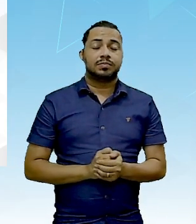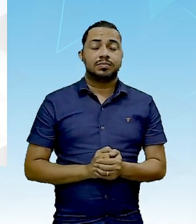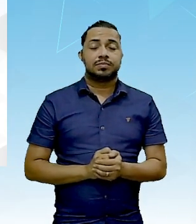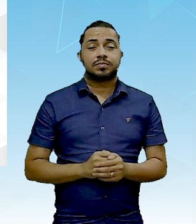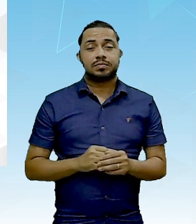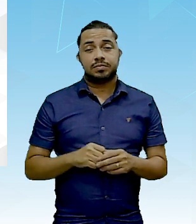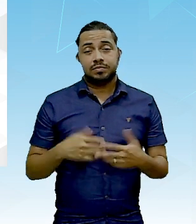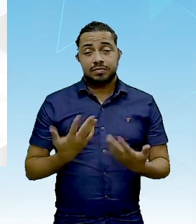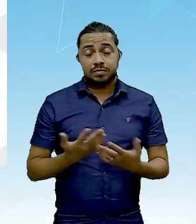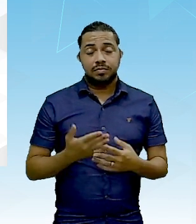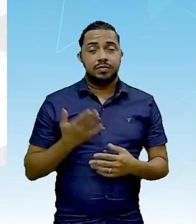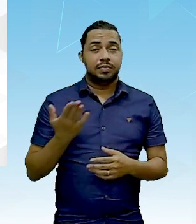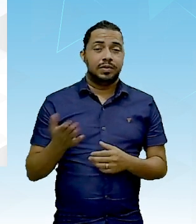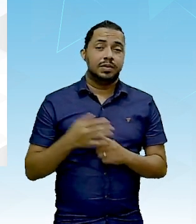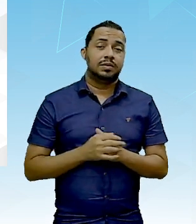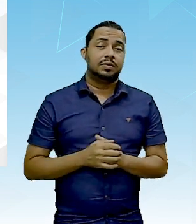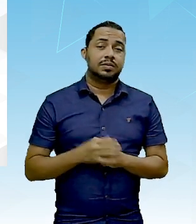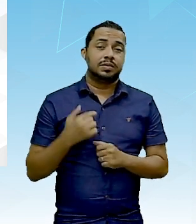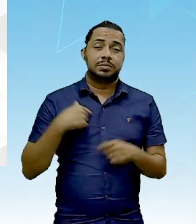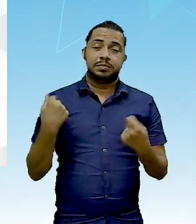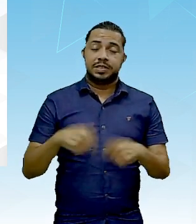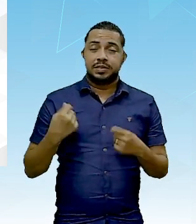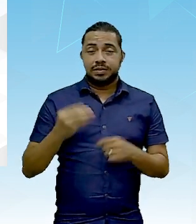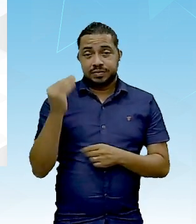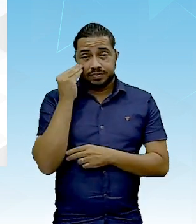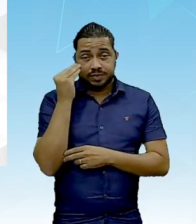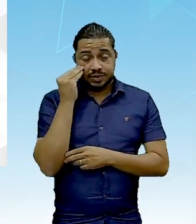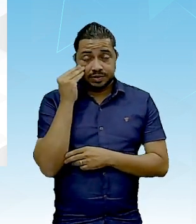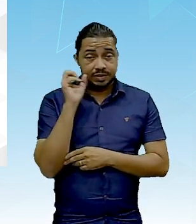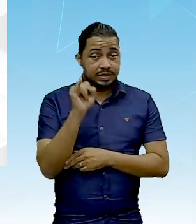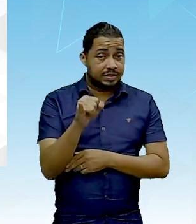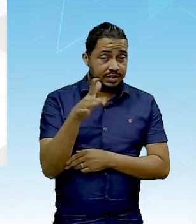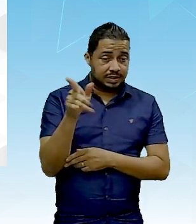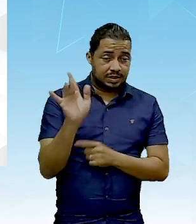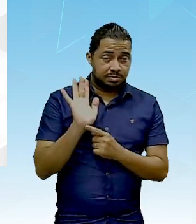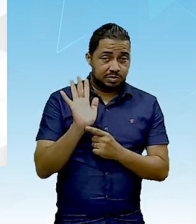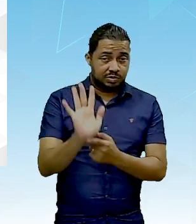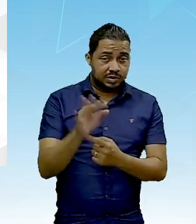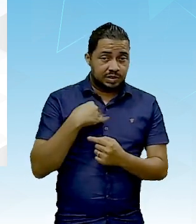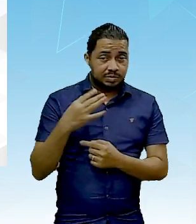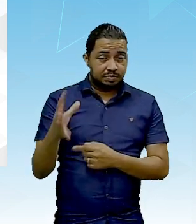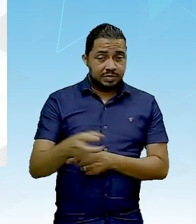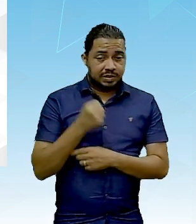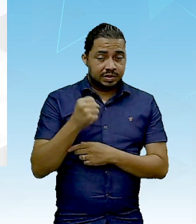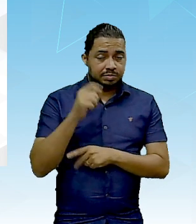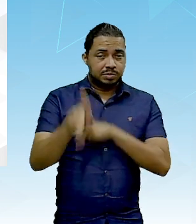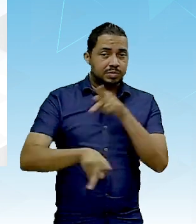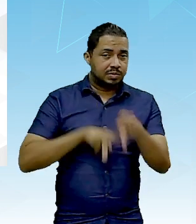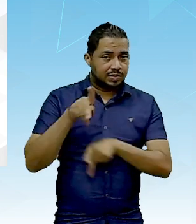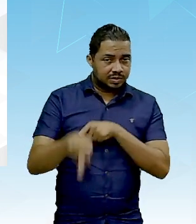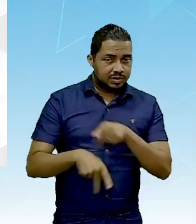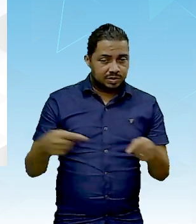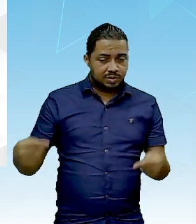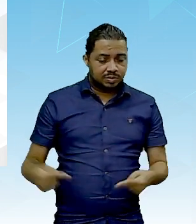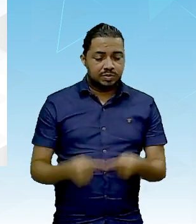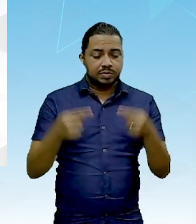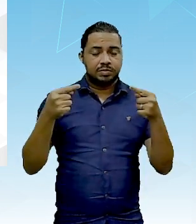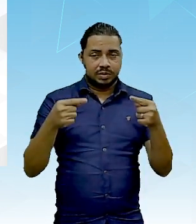Valeu. Nesse caso aí, eu preciso verificar se aquela amostra que eu peguei da população, ela